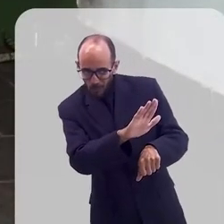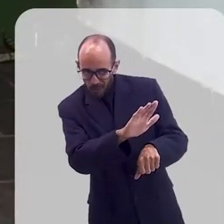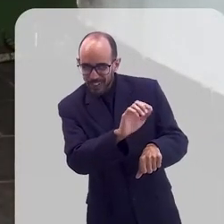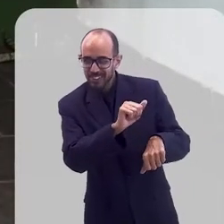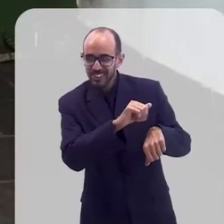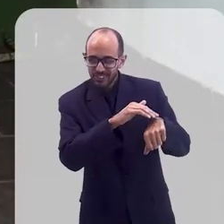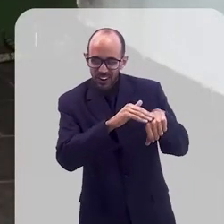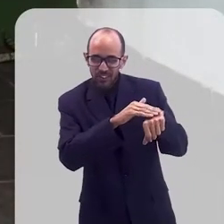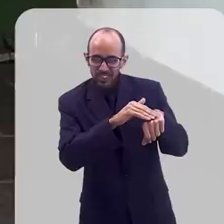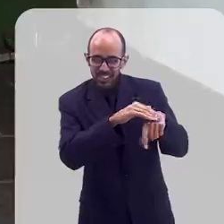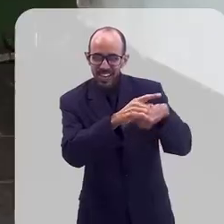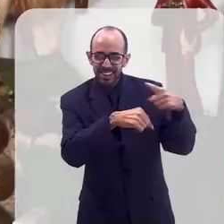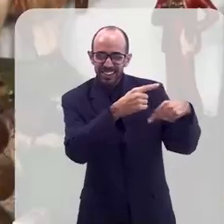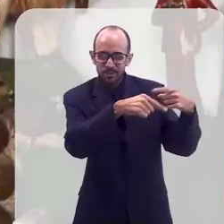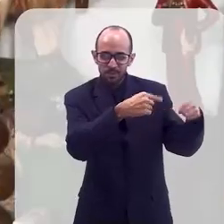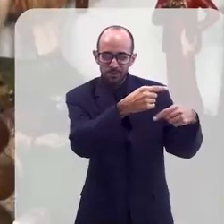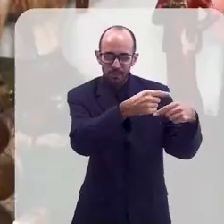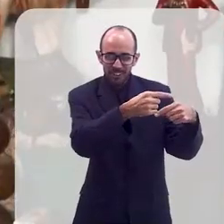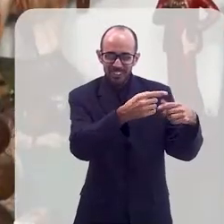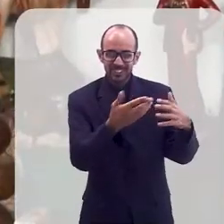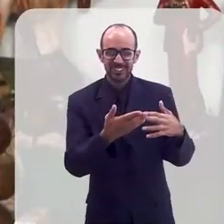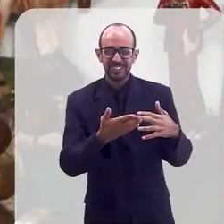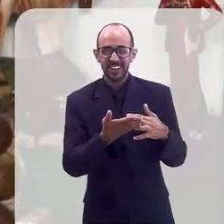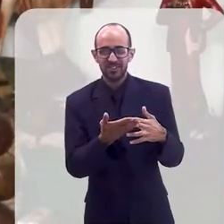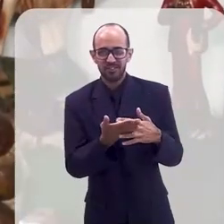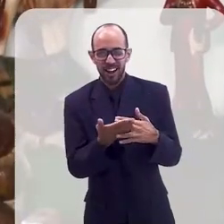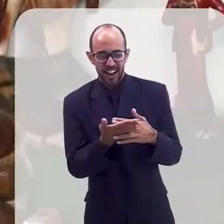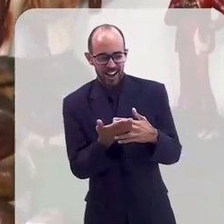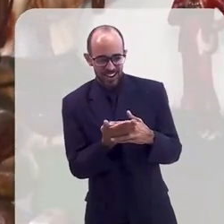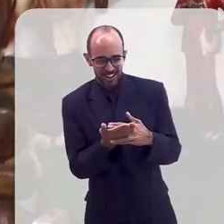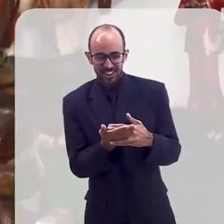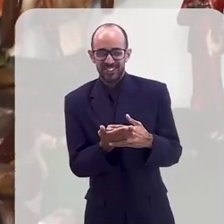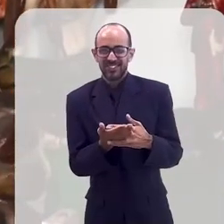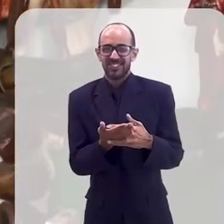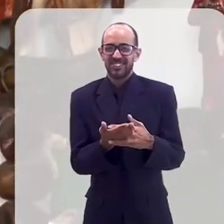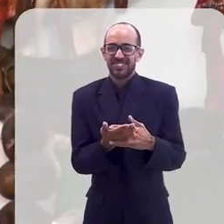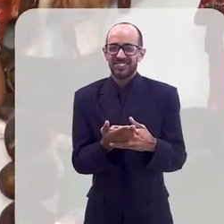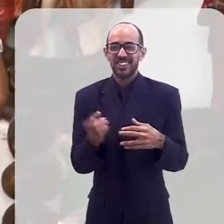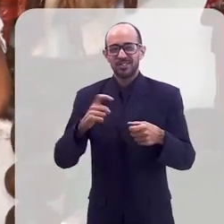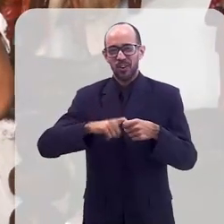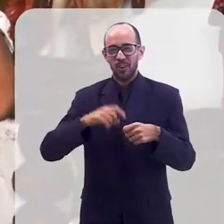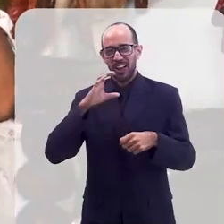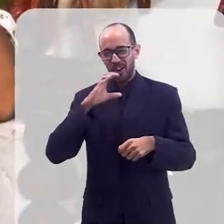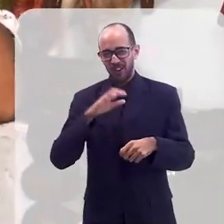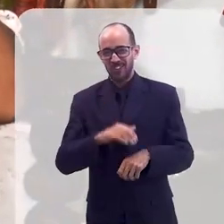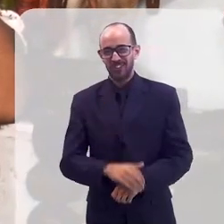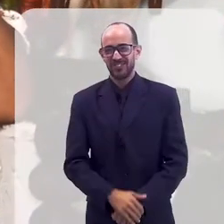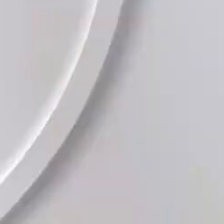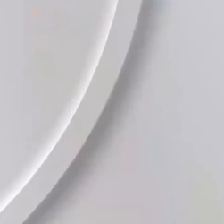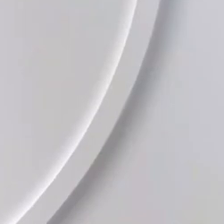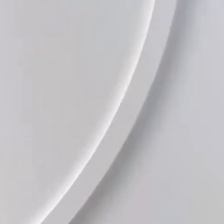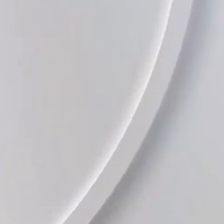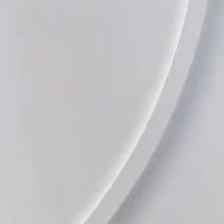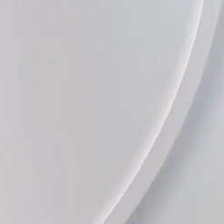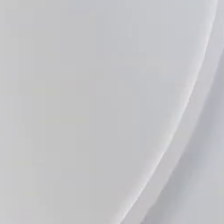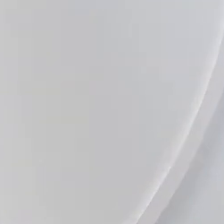desse assunto. Ah, então tá bom. Mas, por enquanto, nós vamos a um intervalo e voltamos já.